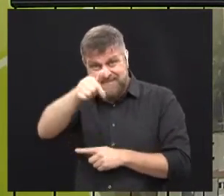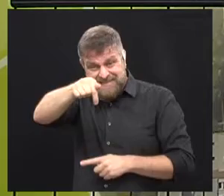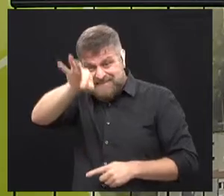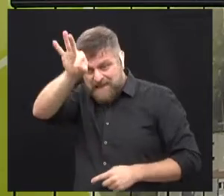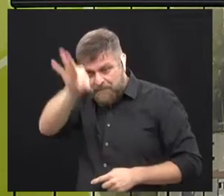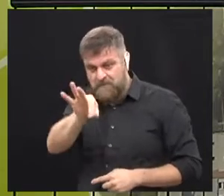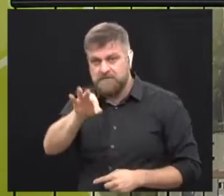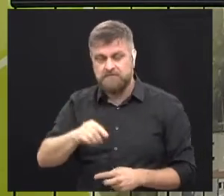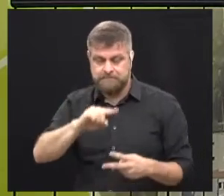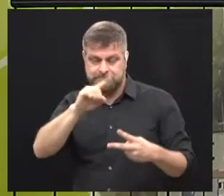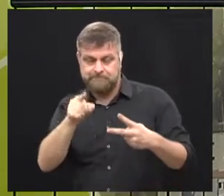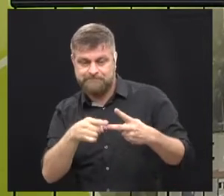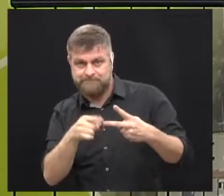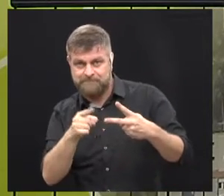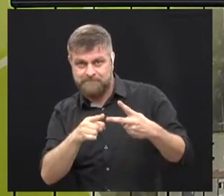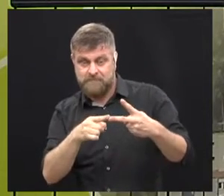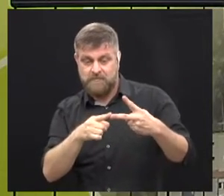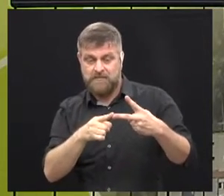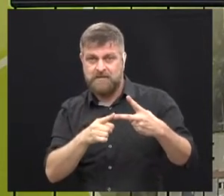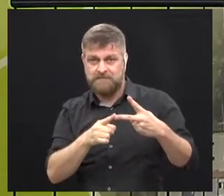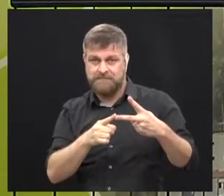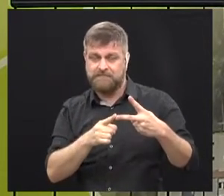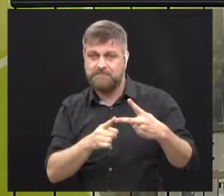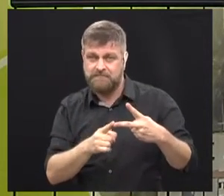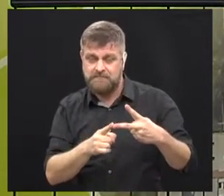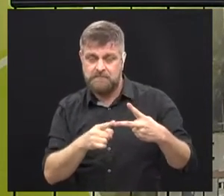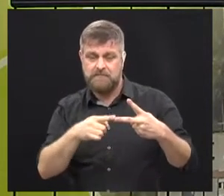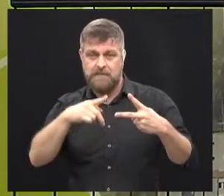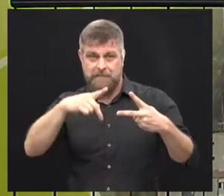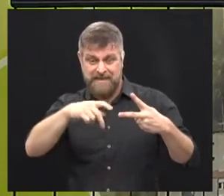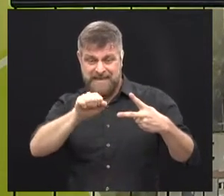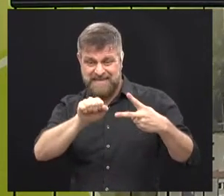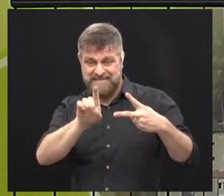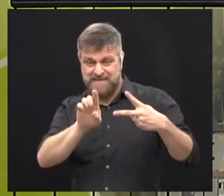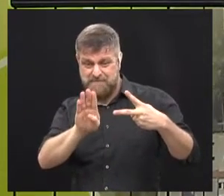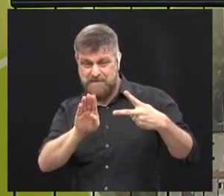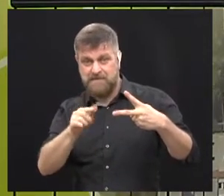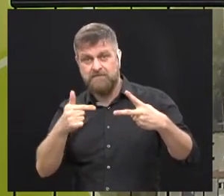71,67% dos votos, ganhou do Antônio Anastasia, do PSDB,